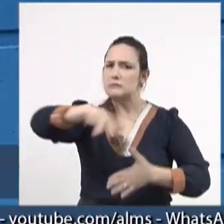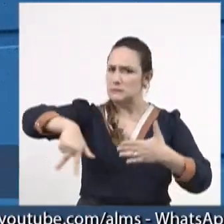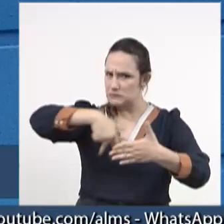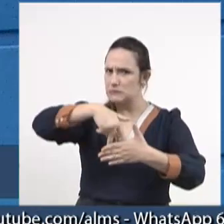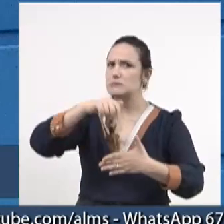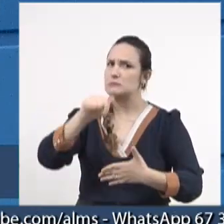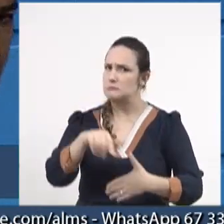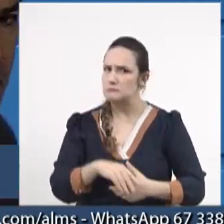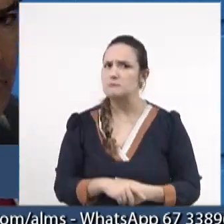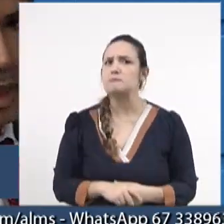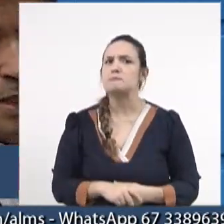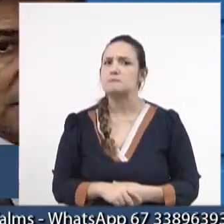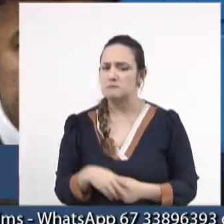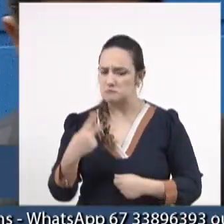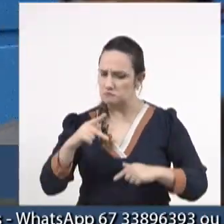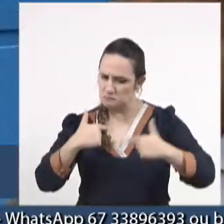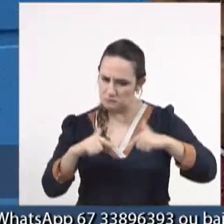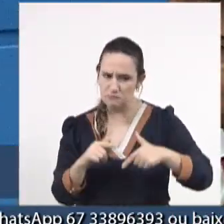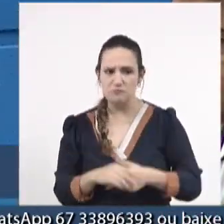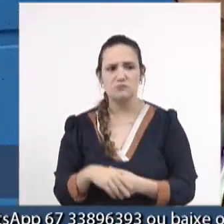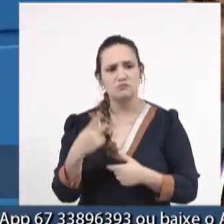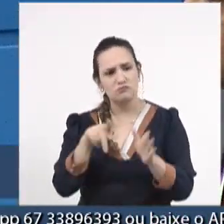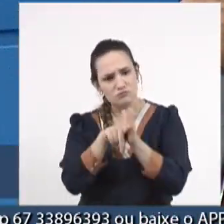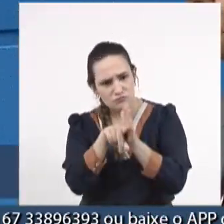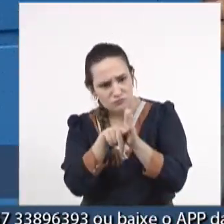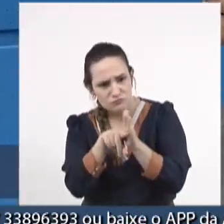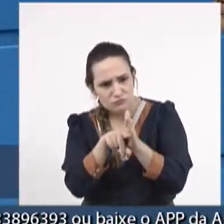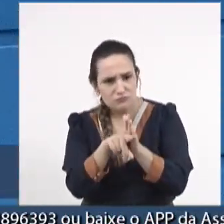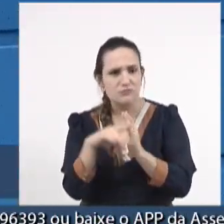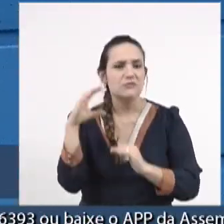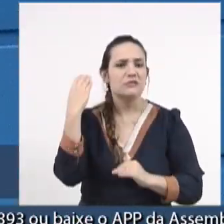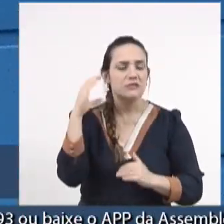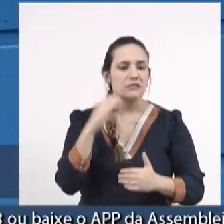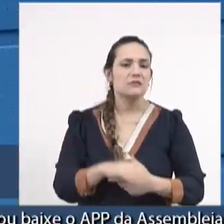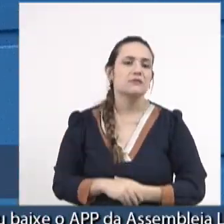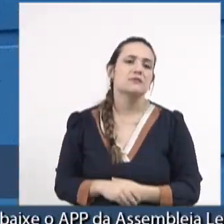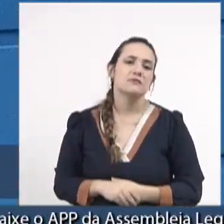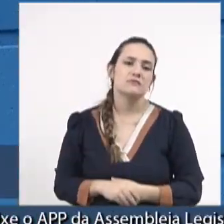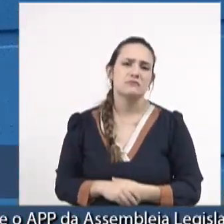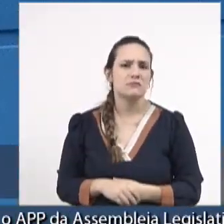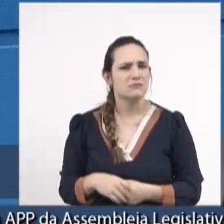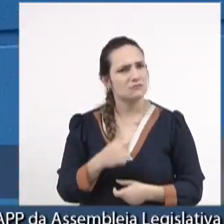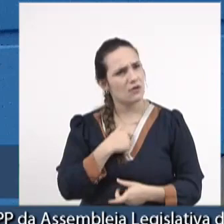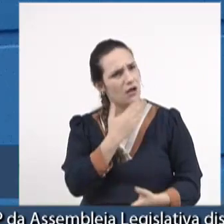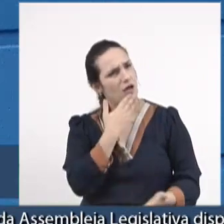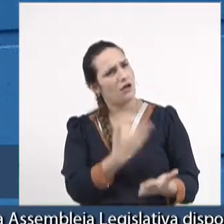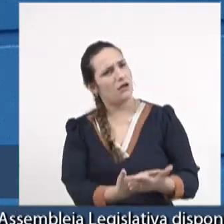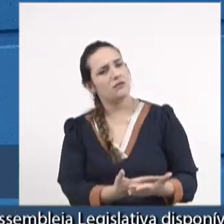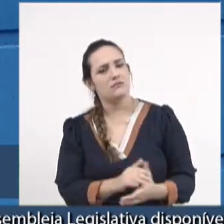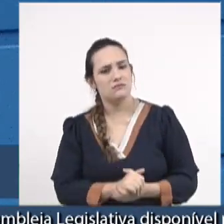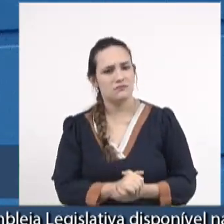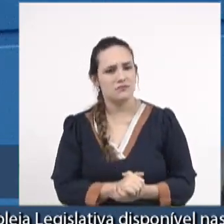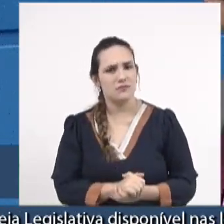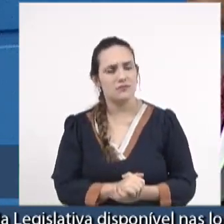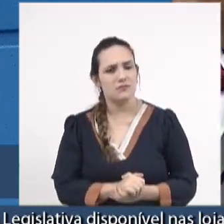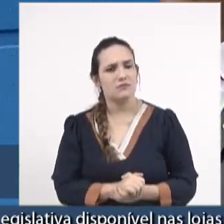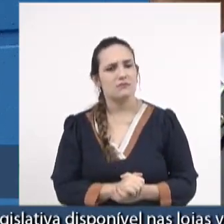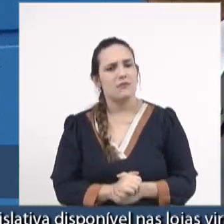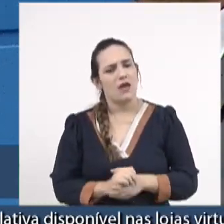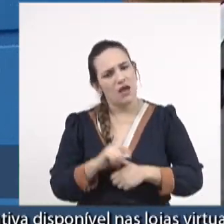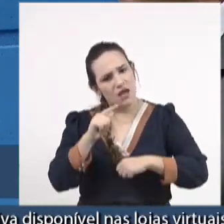nos trazer o seu trabalho, a sua pesquisa científica, e me encantou muito saber que o